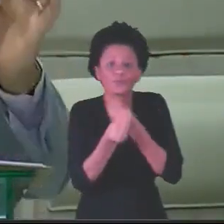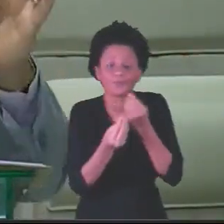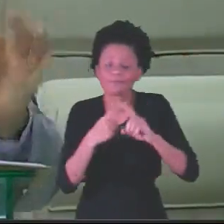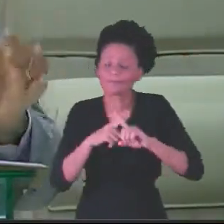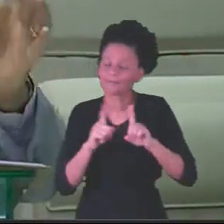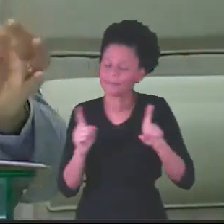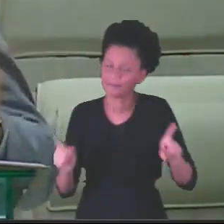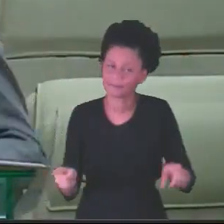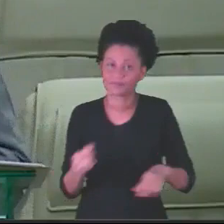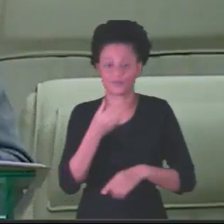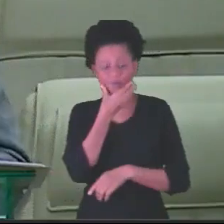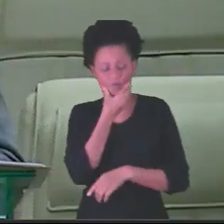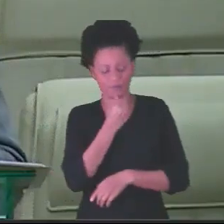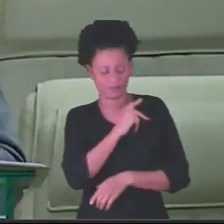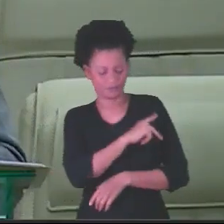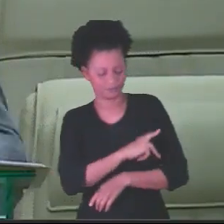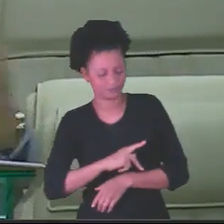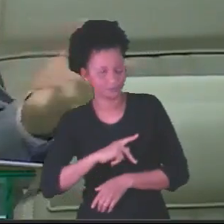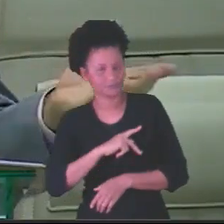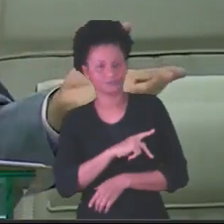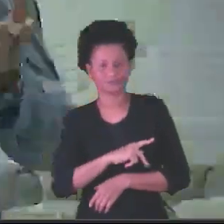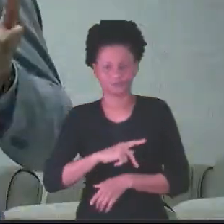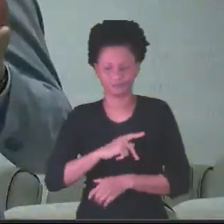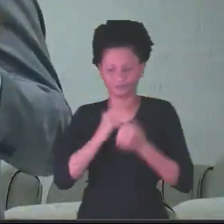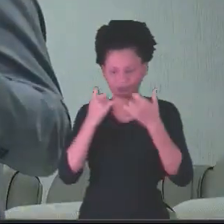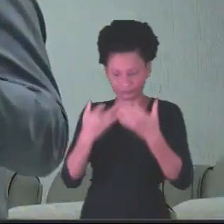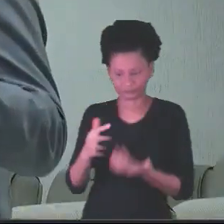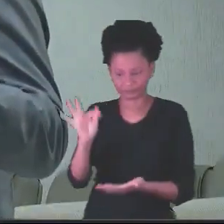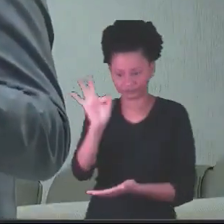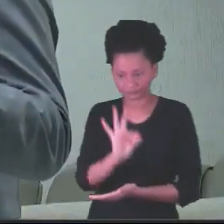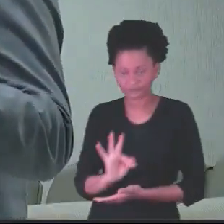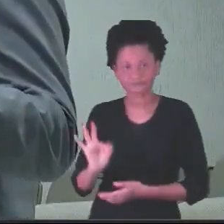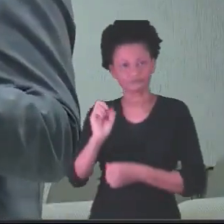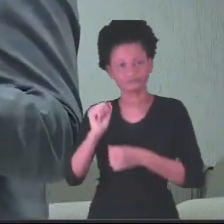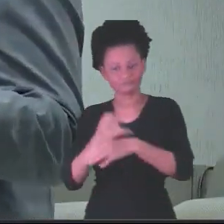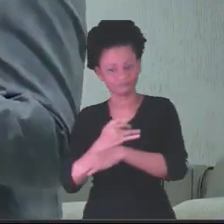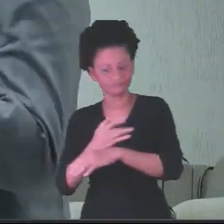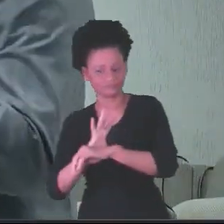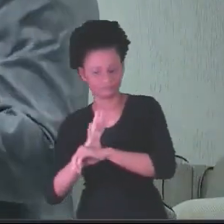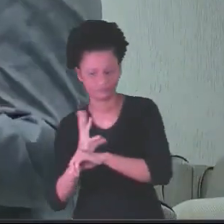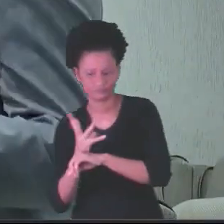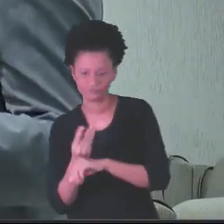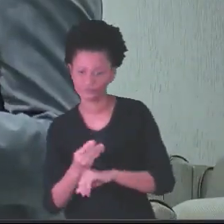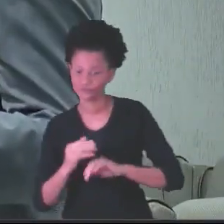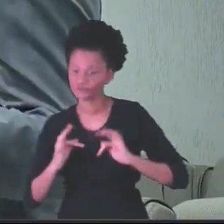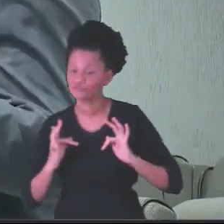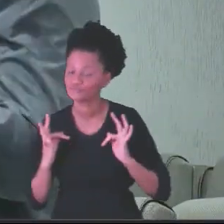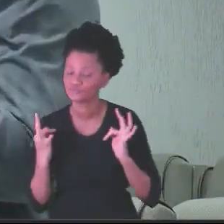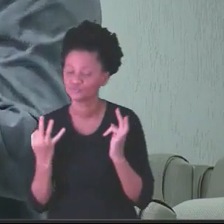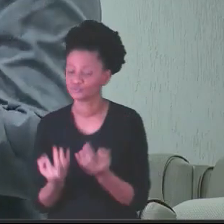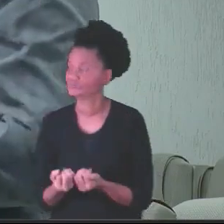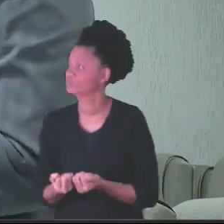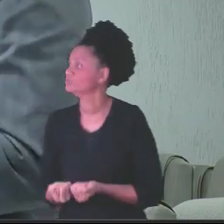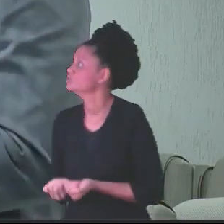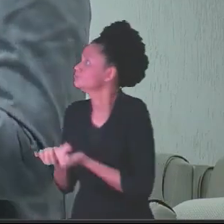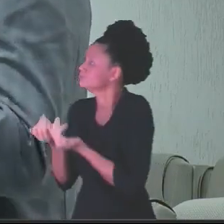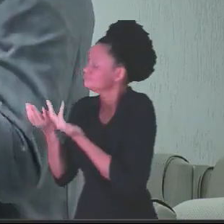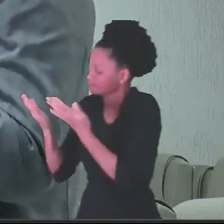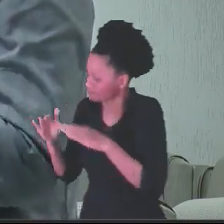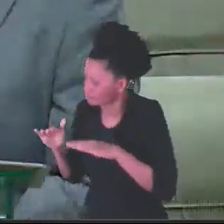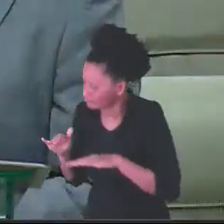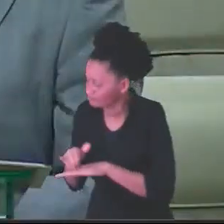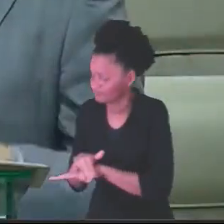paulo dizendo aos filipenses todas as coisas que foram apresentadas a pessoa de cristo a humilhação de cristo